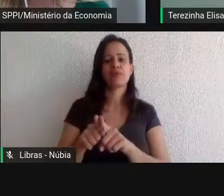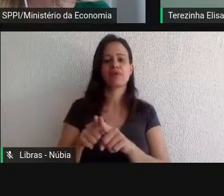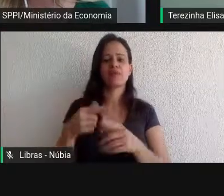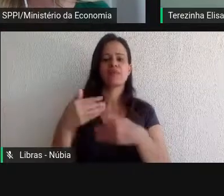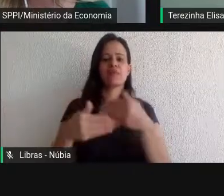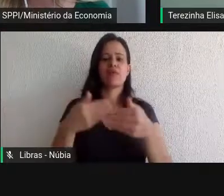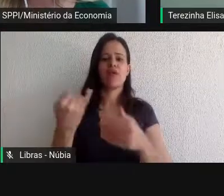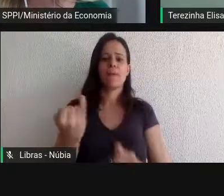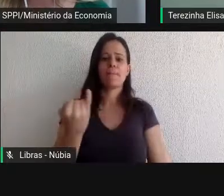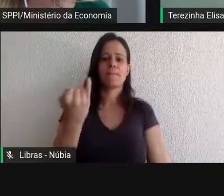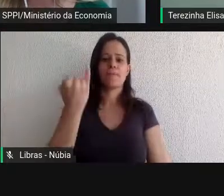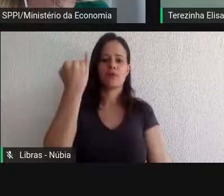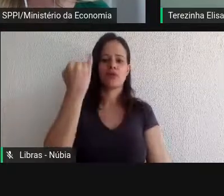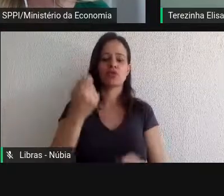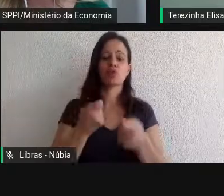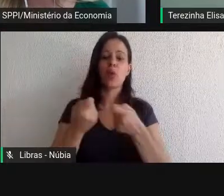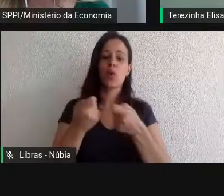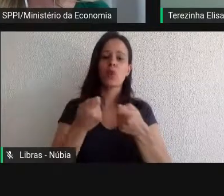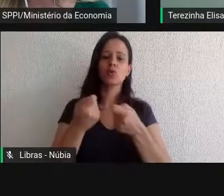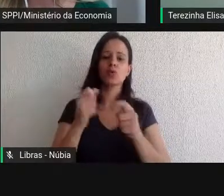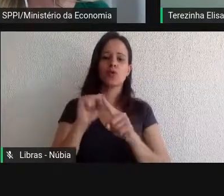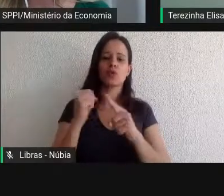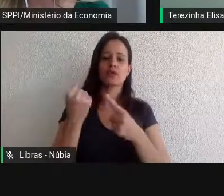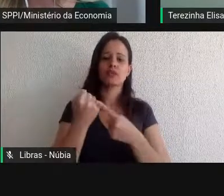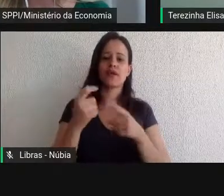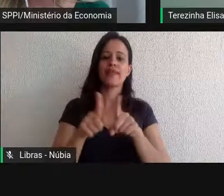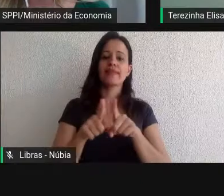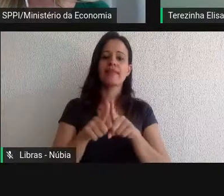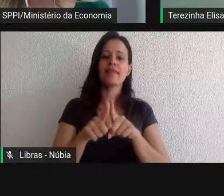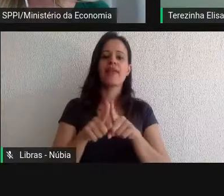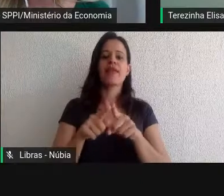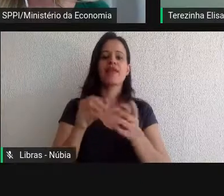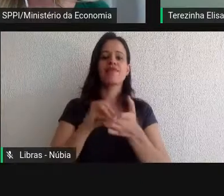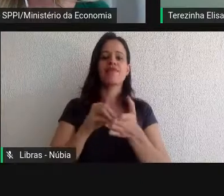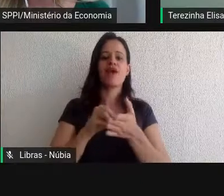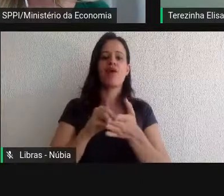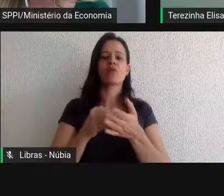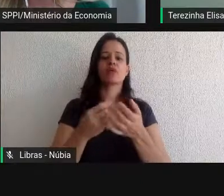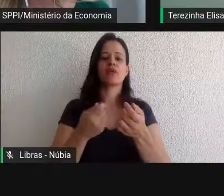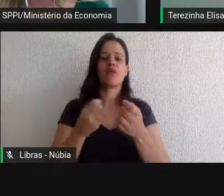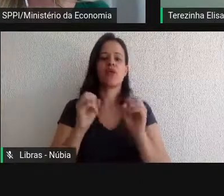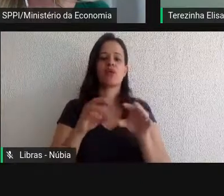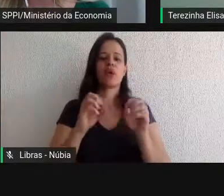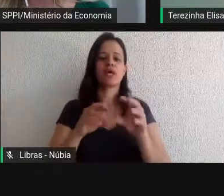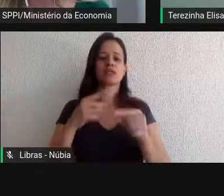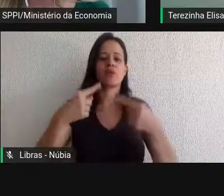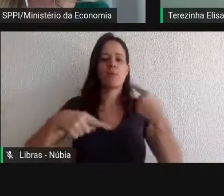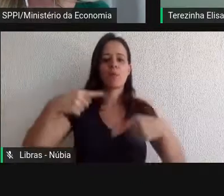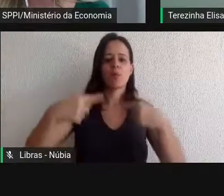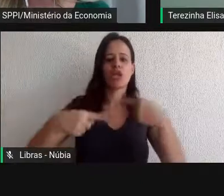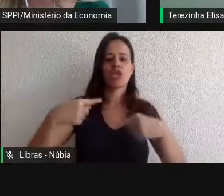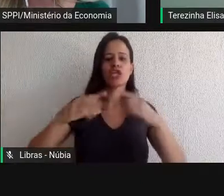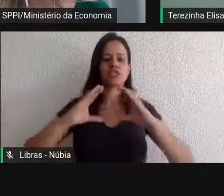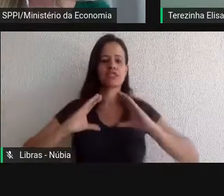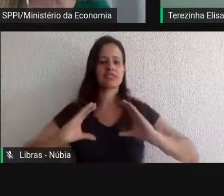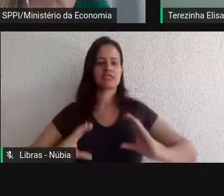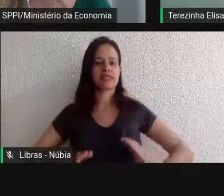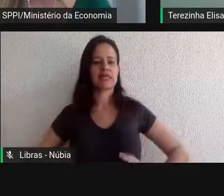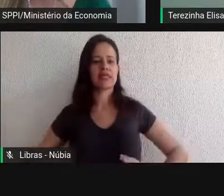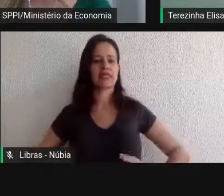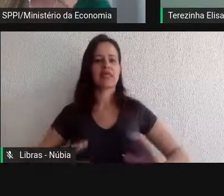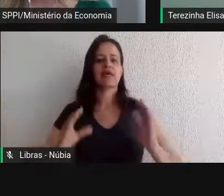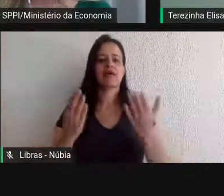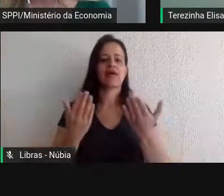de controle social. Mas falta muito a educação política, né, do cidadão, para ir atrás, ver o que